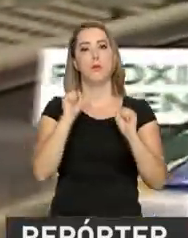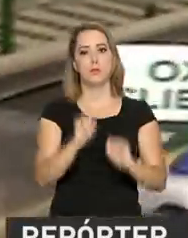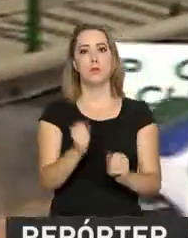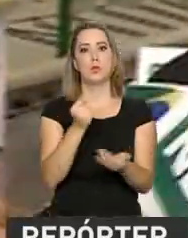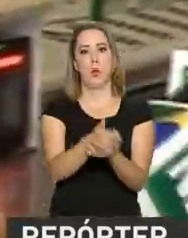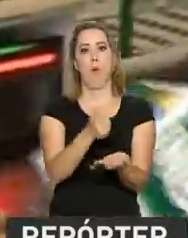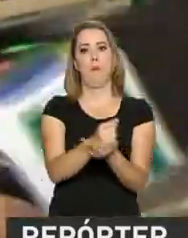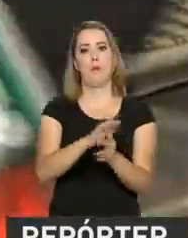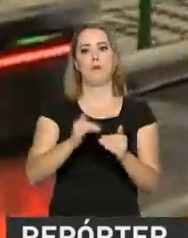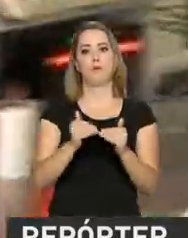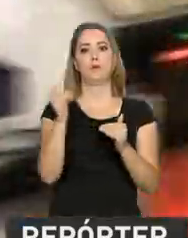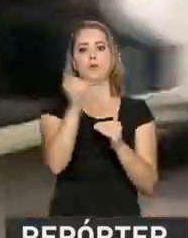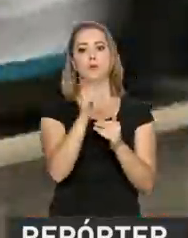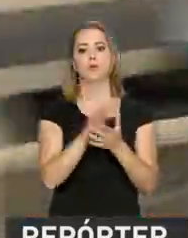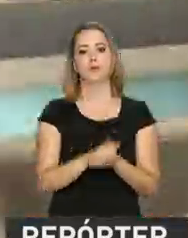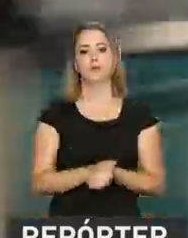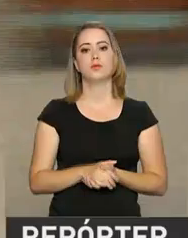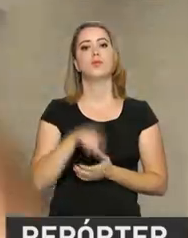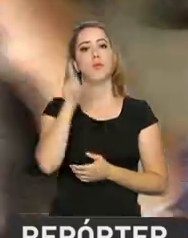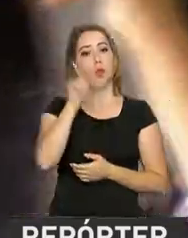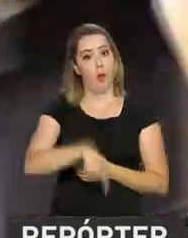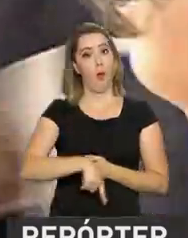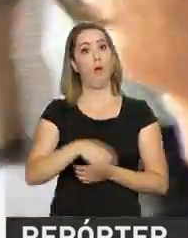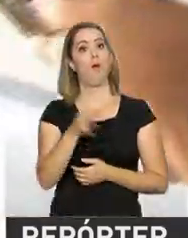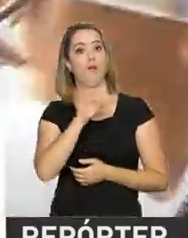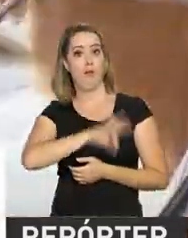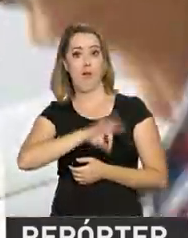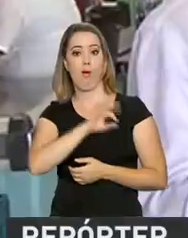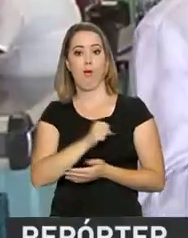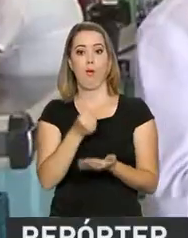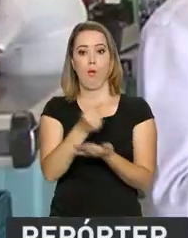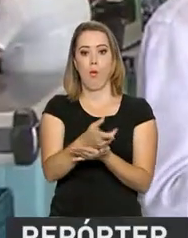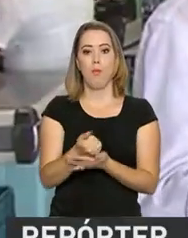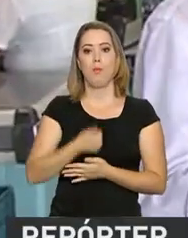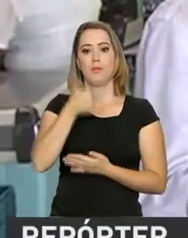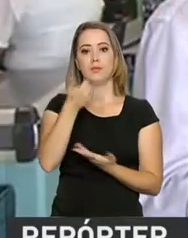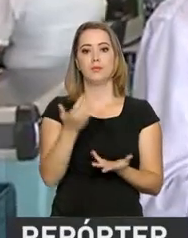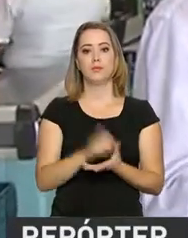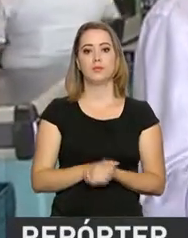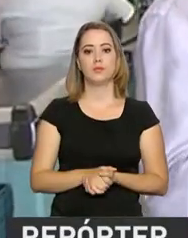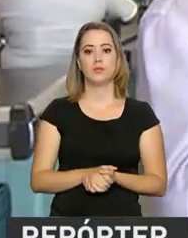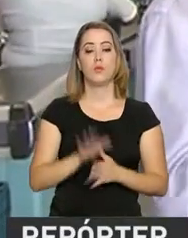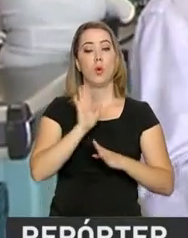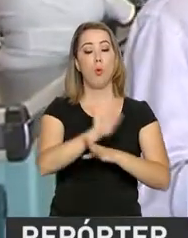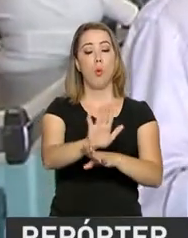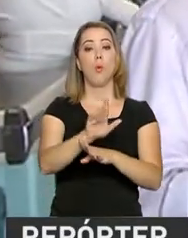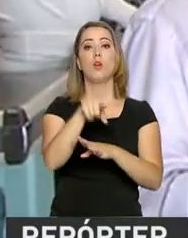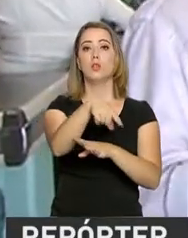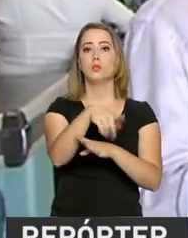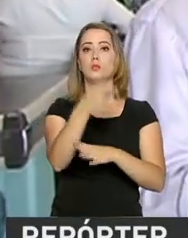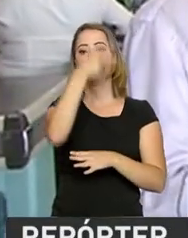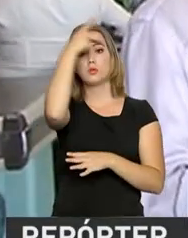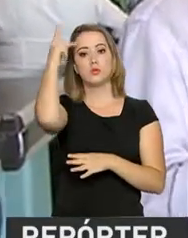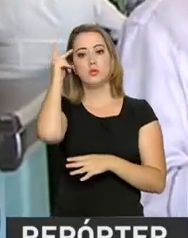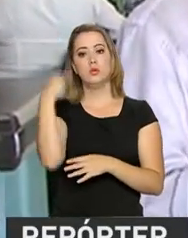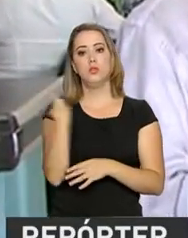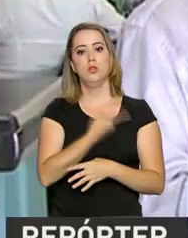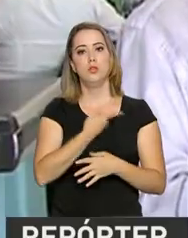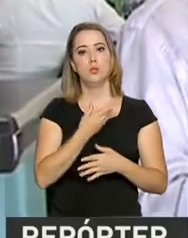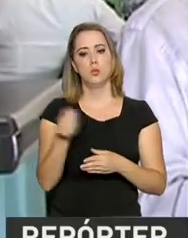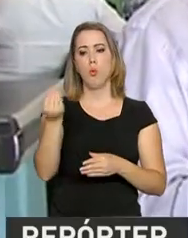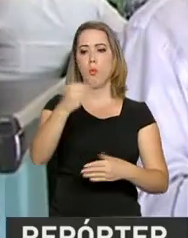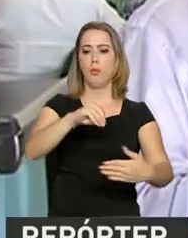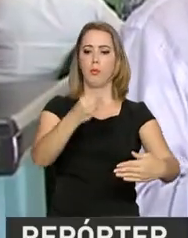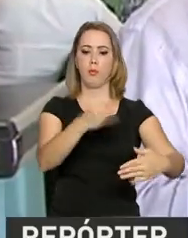para comprar bastante, senhor. Com a ajuda do gerente deste supermercado, nós colocamos no carrinho